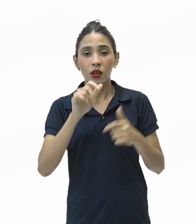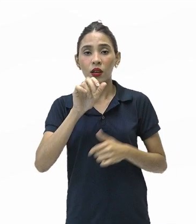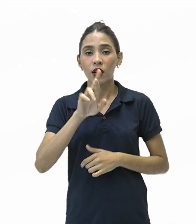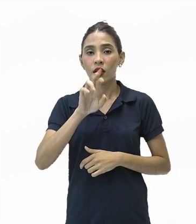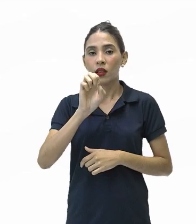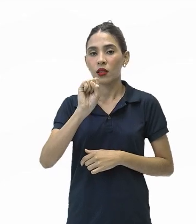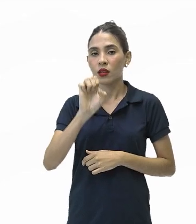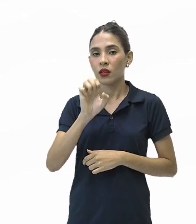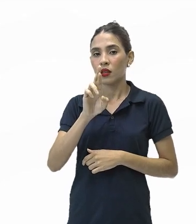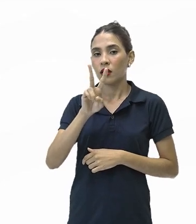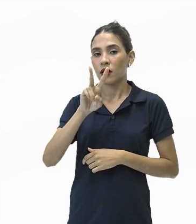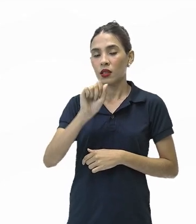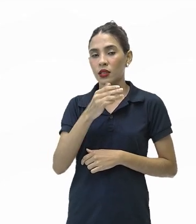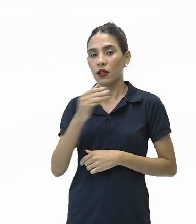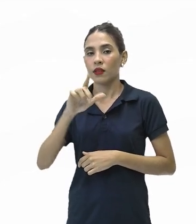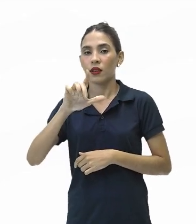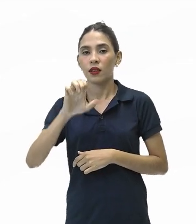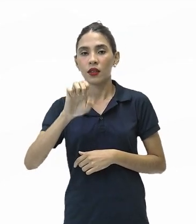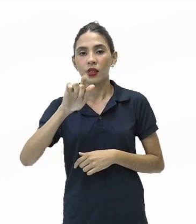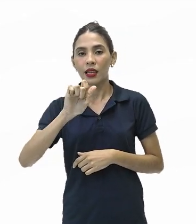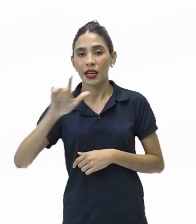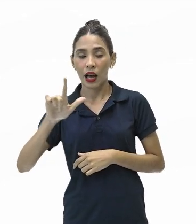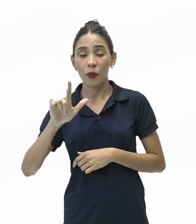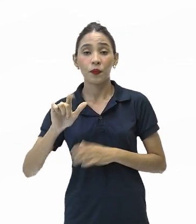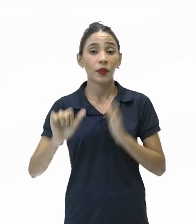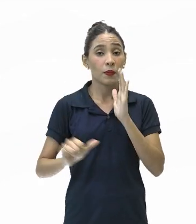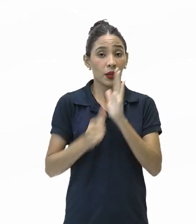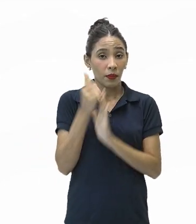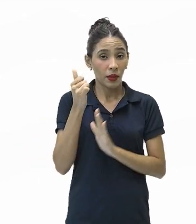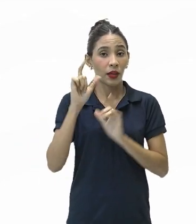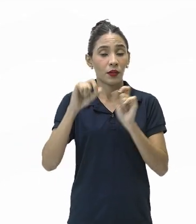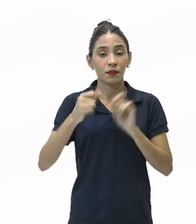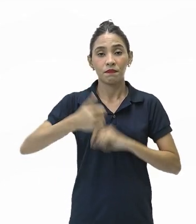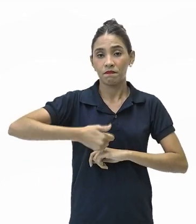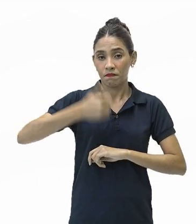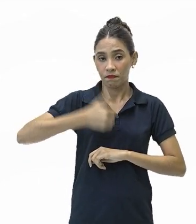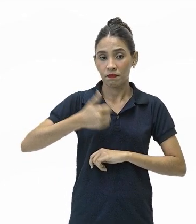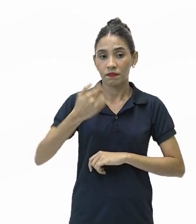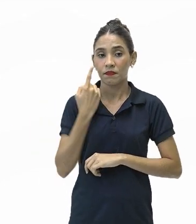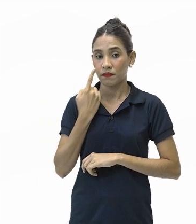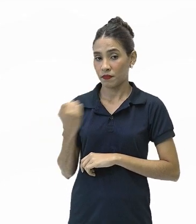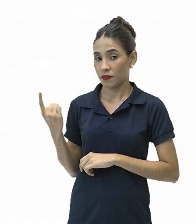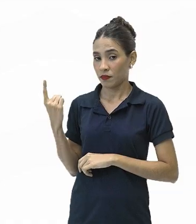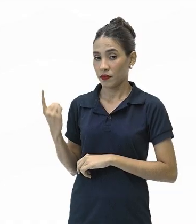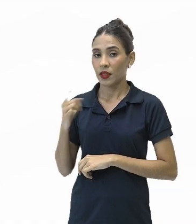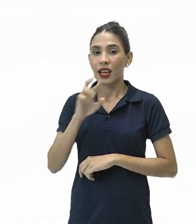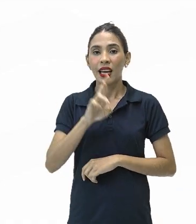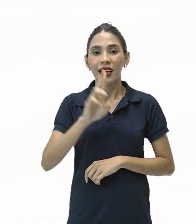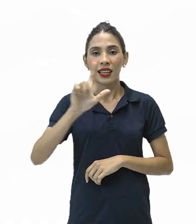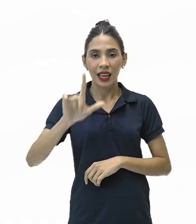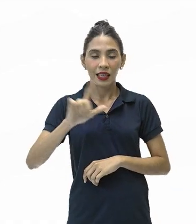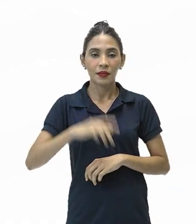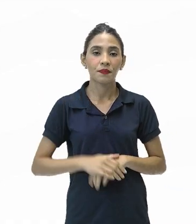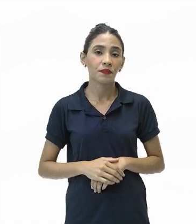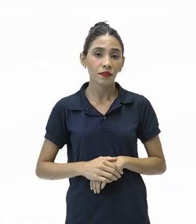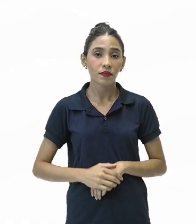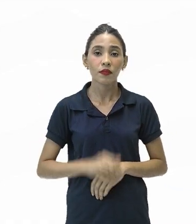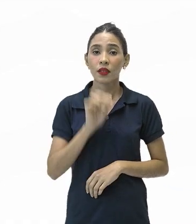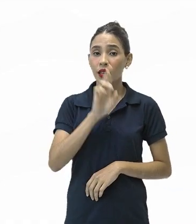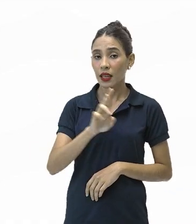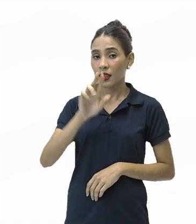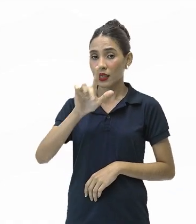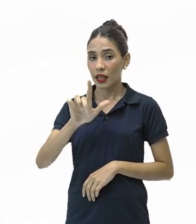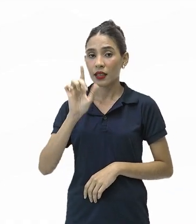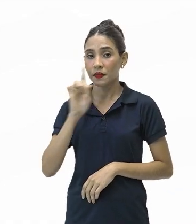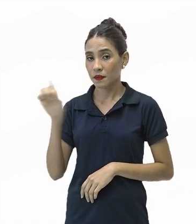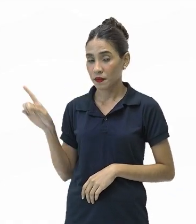a outra é a área de proteção permanente. Vamos começar falando sobre a reserva legal. Então, a reserva